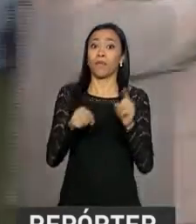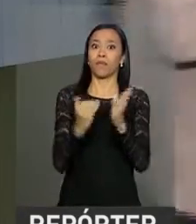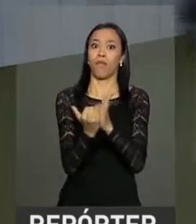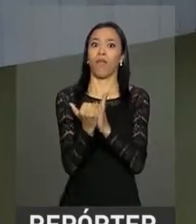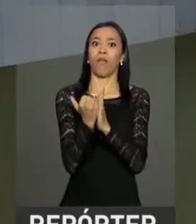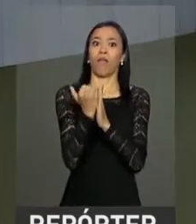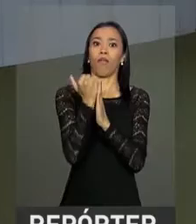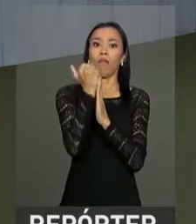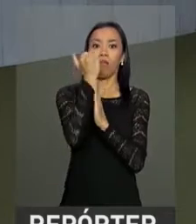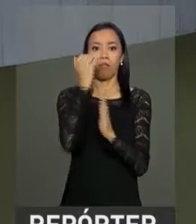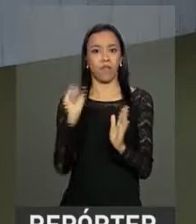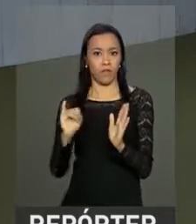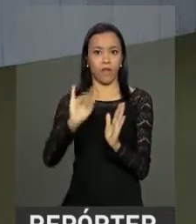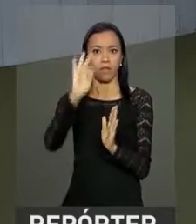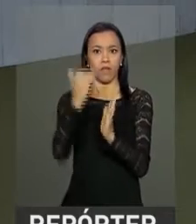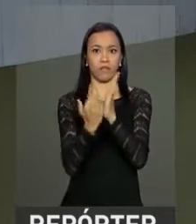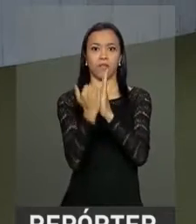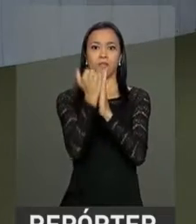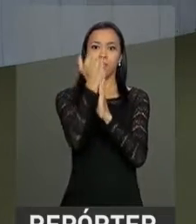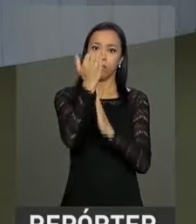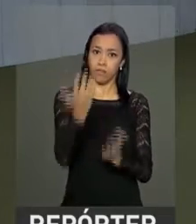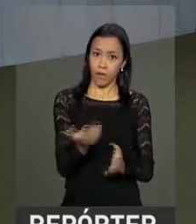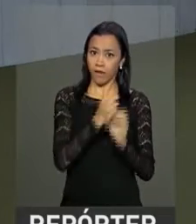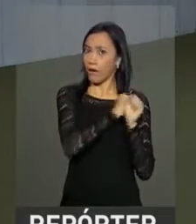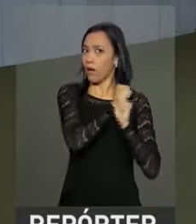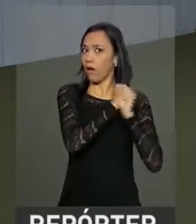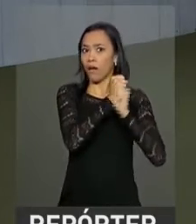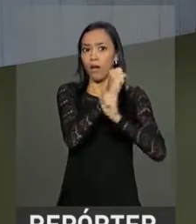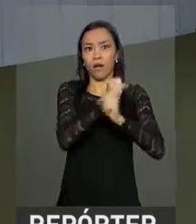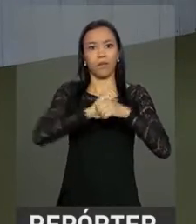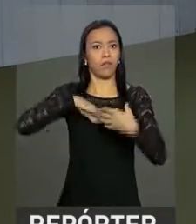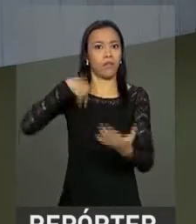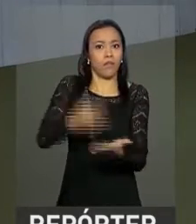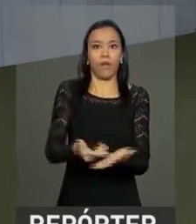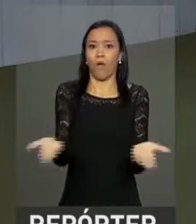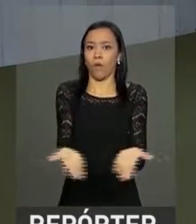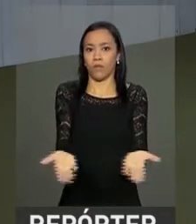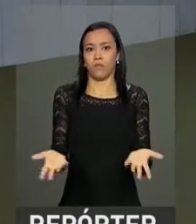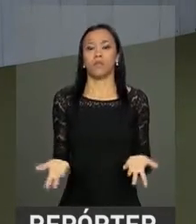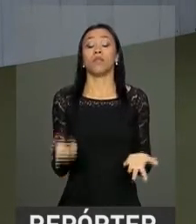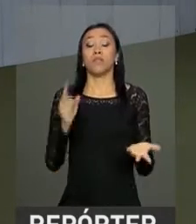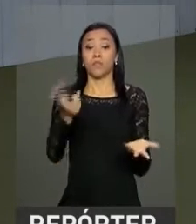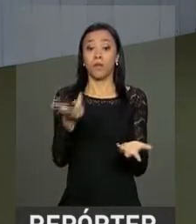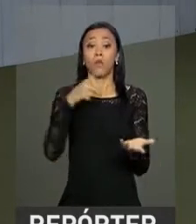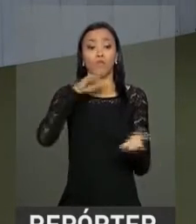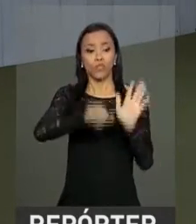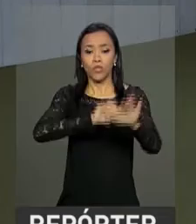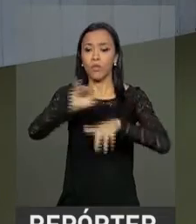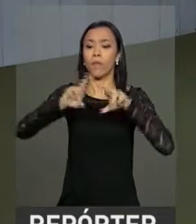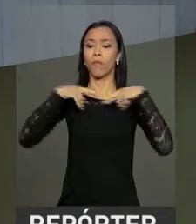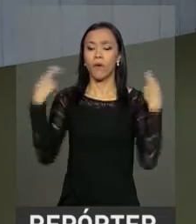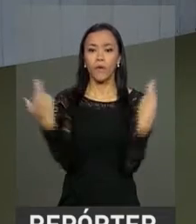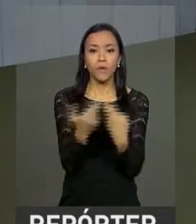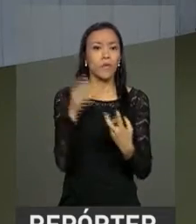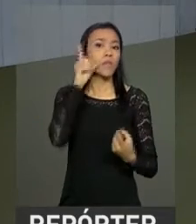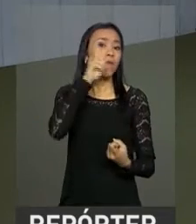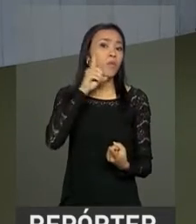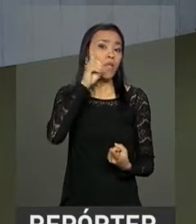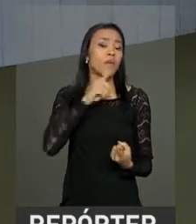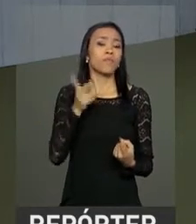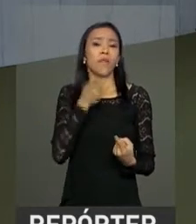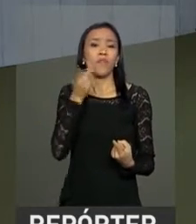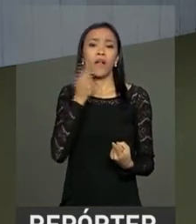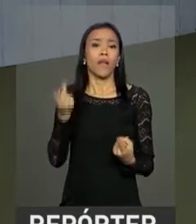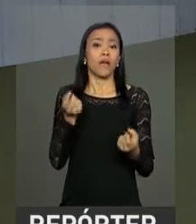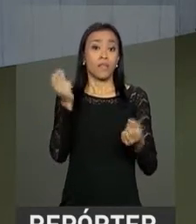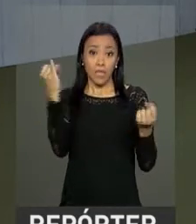há vários anos o ministro Henrique Meirelles inclusive começou ontem uma rodada de reuniões com parlamentares e com deputados para